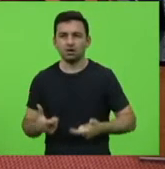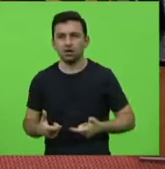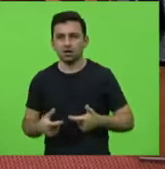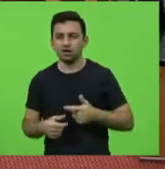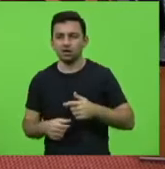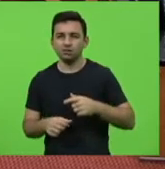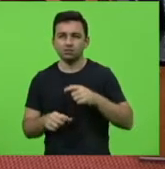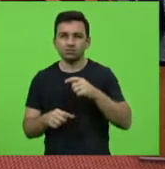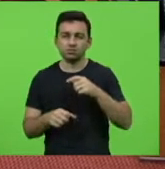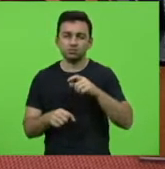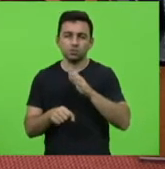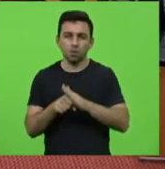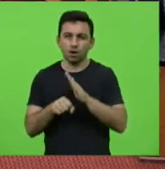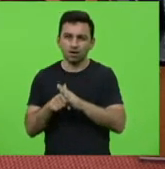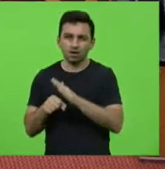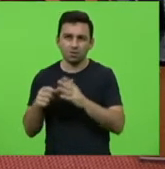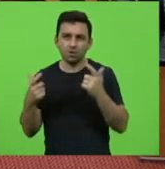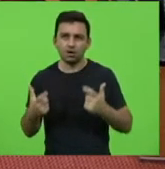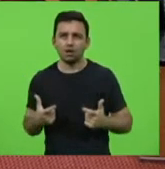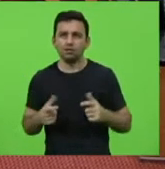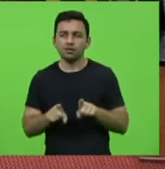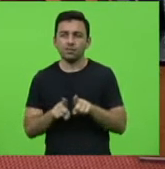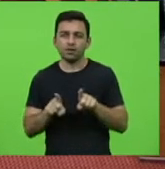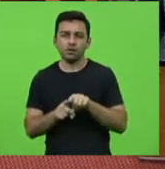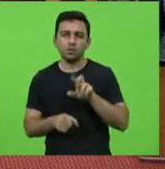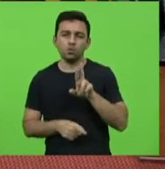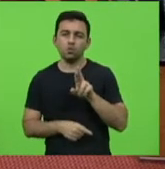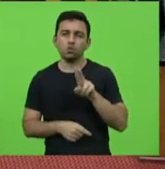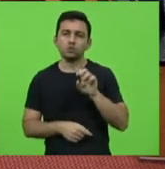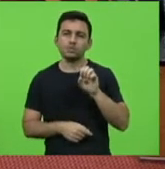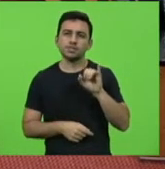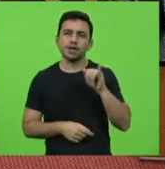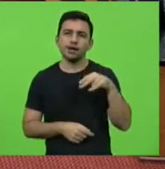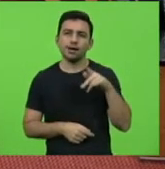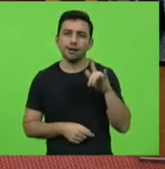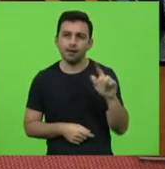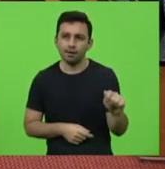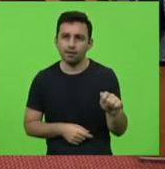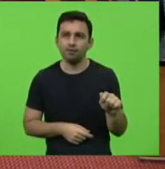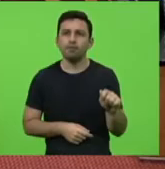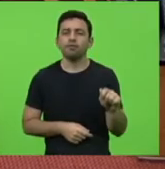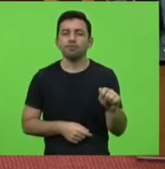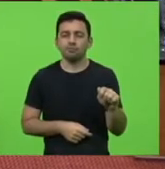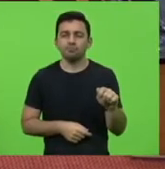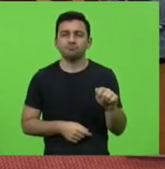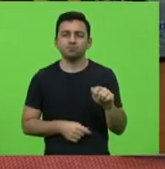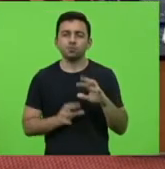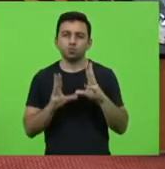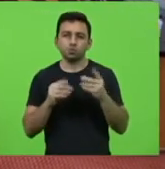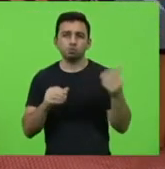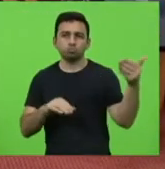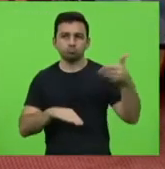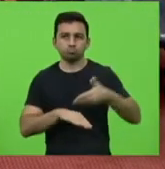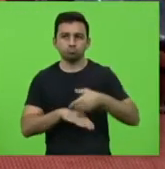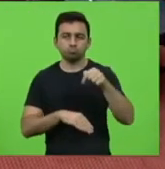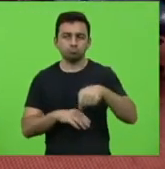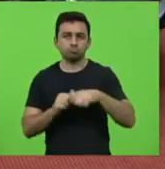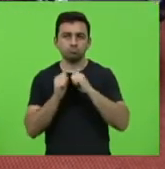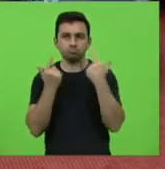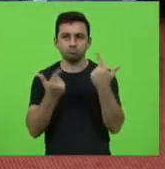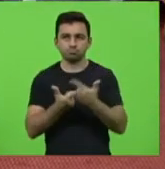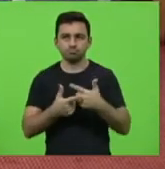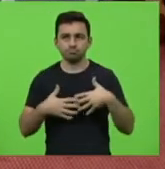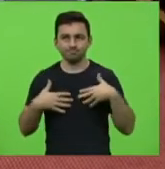da do pessoal de Uruçanga ali, o Tiago, o Rangel e o Felipe Catânio, que estão aqui na Assembleia nos prestigiando. Sejam